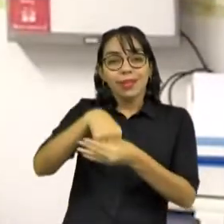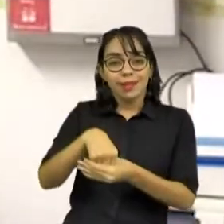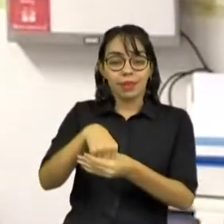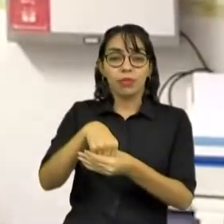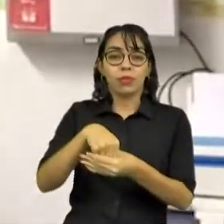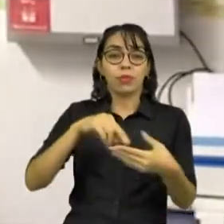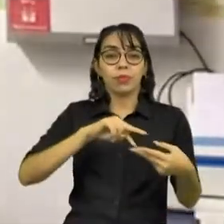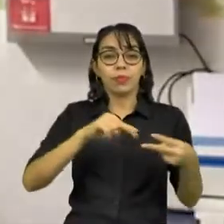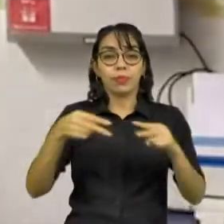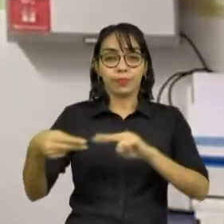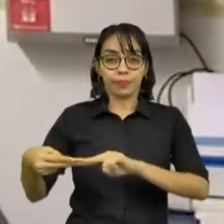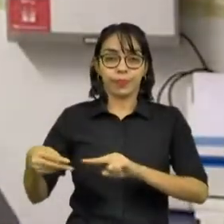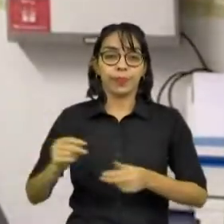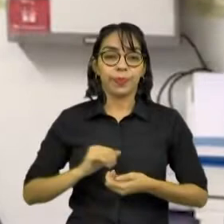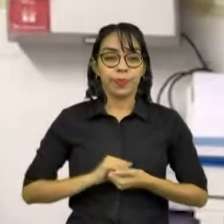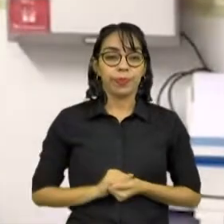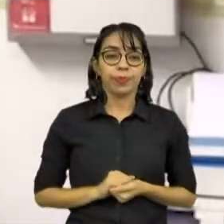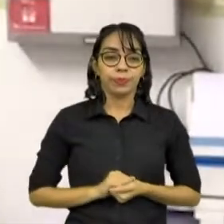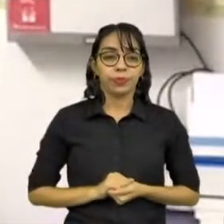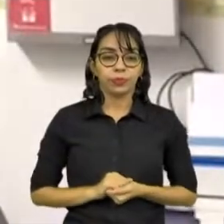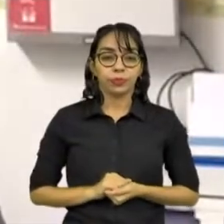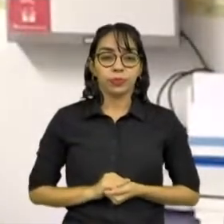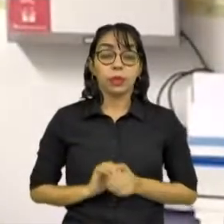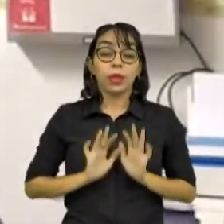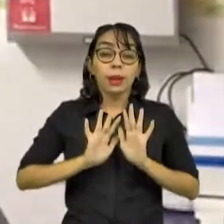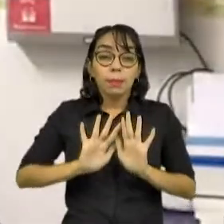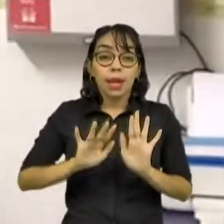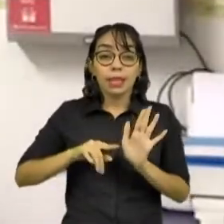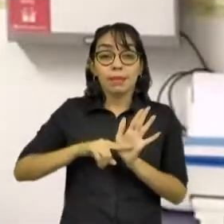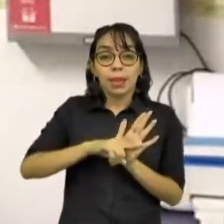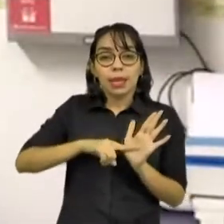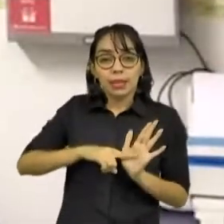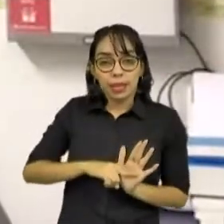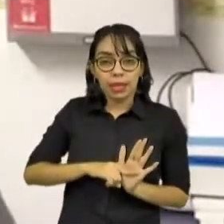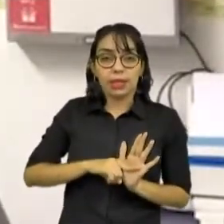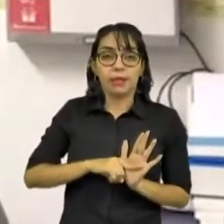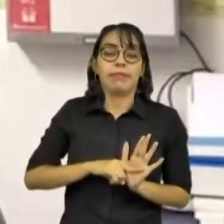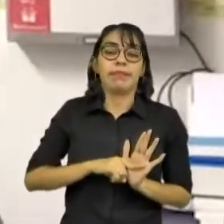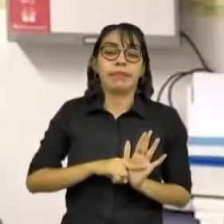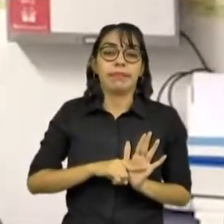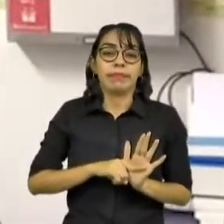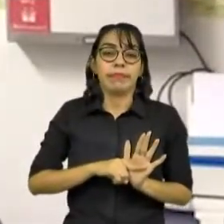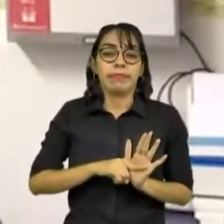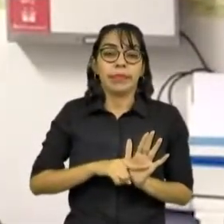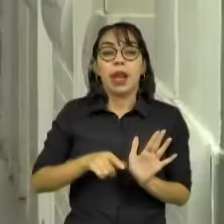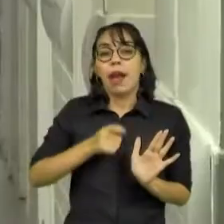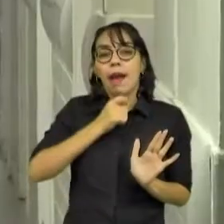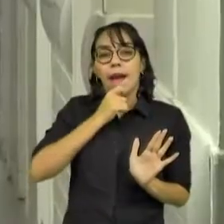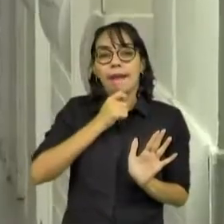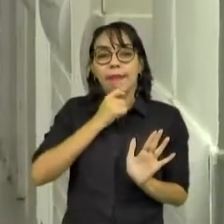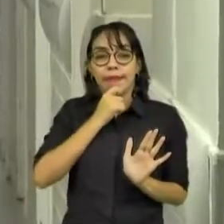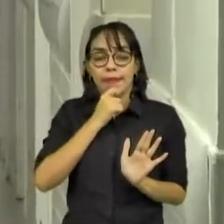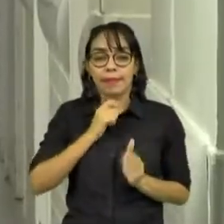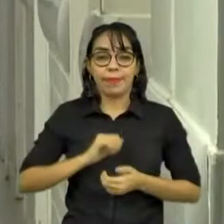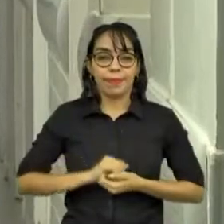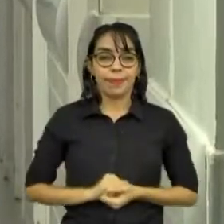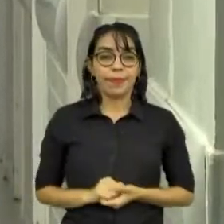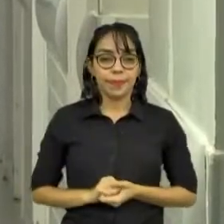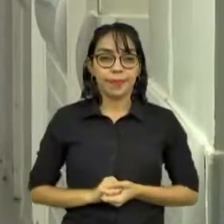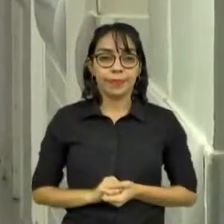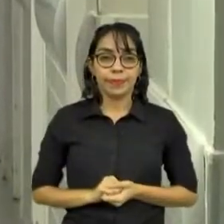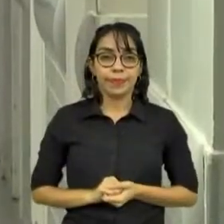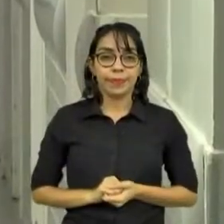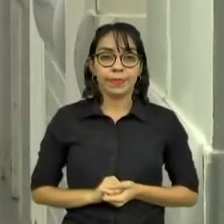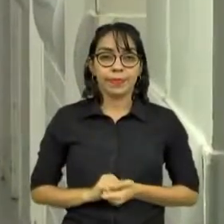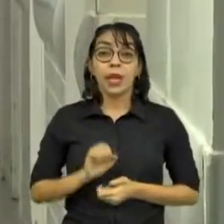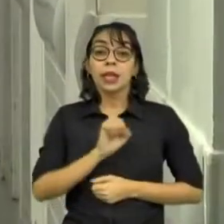varíola do macaco. Mas não há estudos de duração de proteção. Provavelmente estarão protegidos. Em casos de